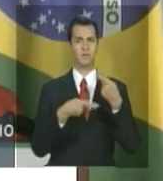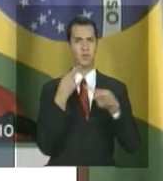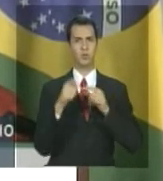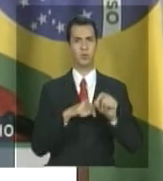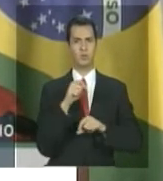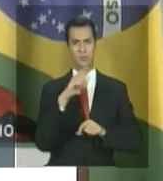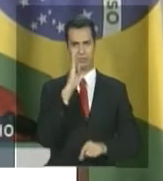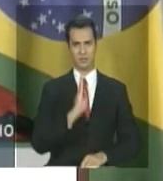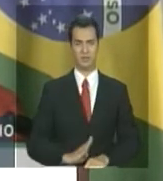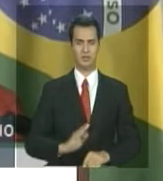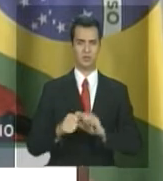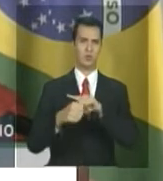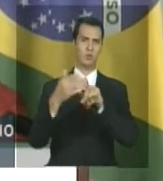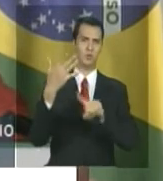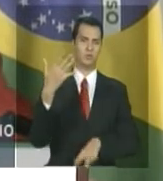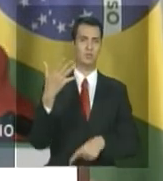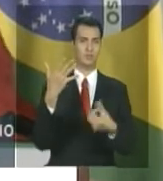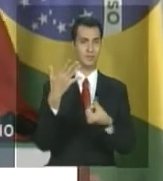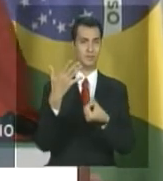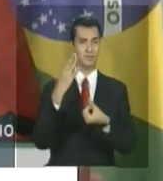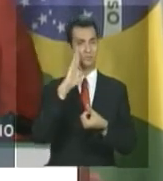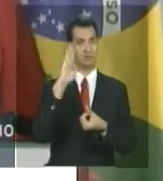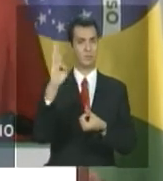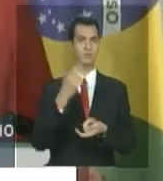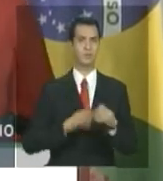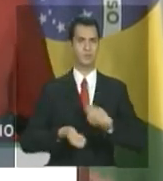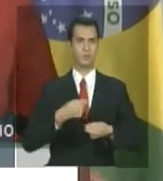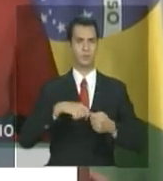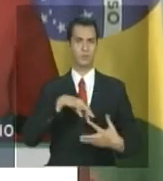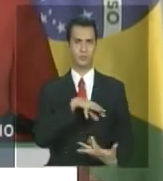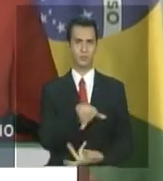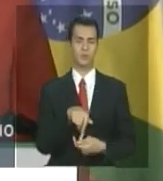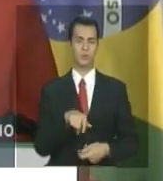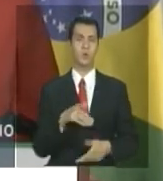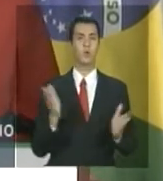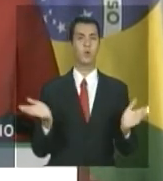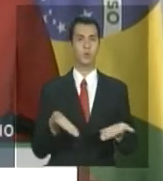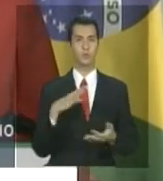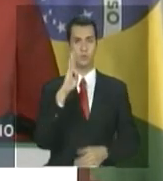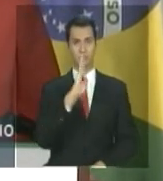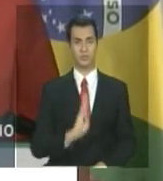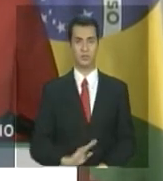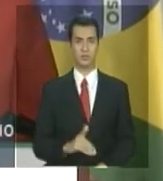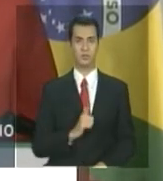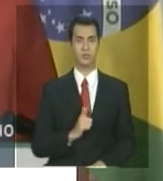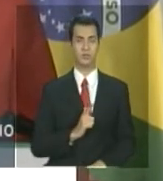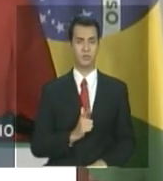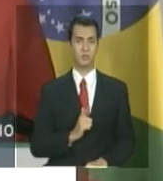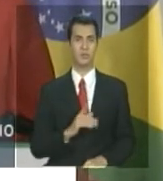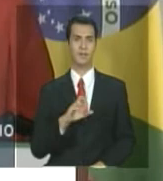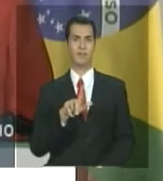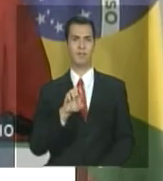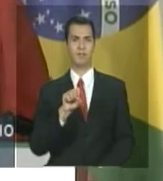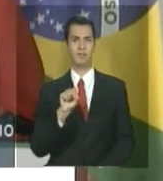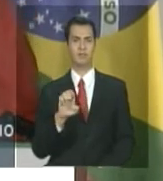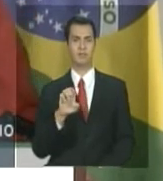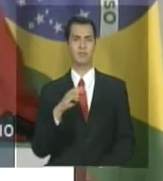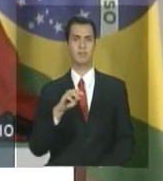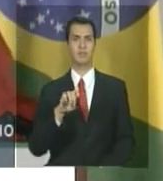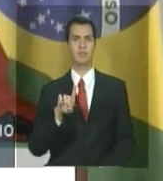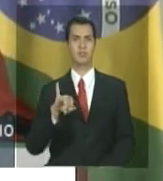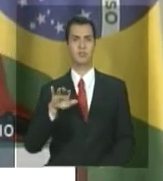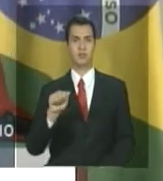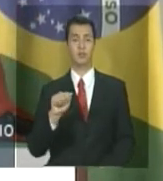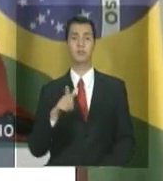classe média brasileira, que já chega hoje a mais de 50% da população, e que